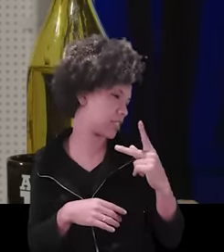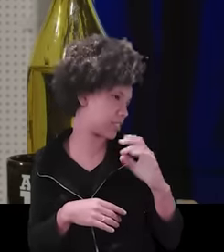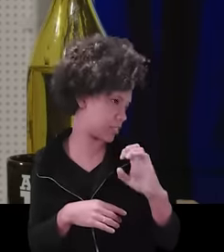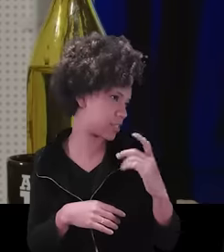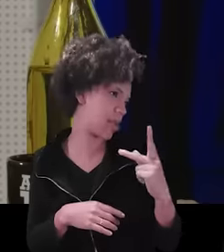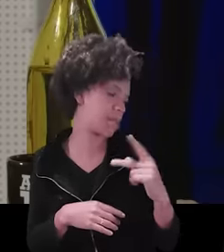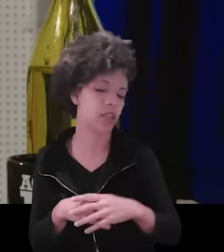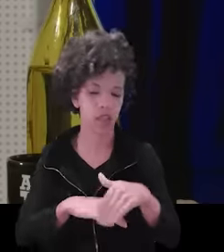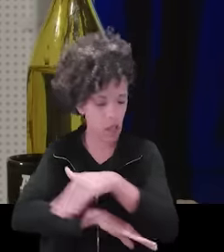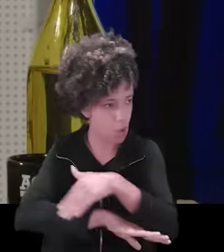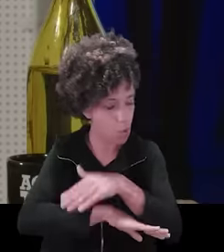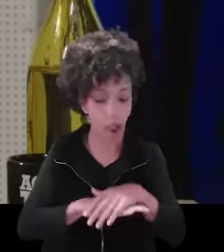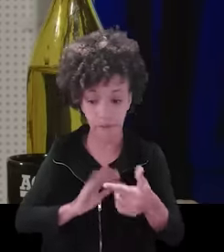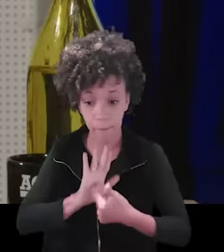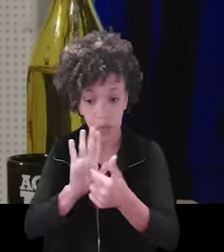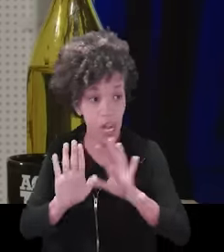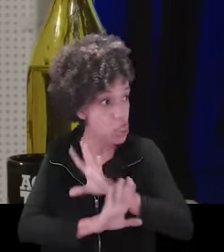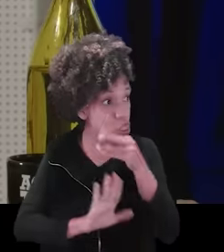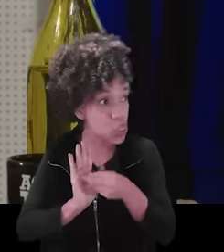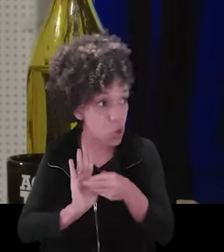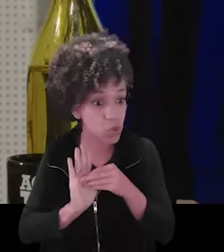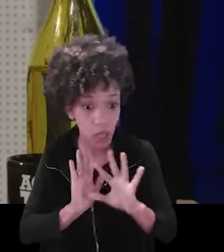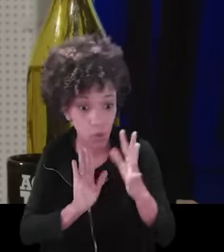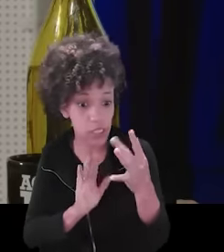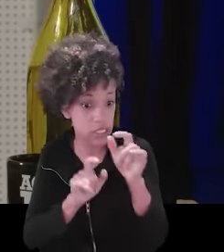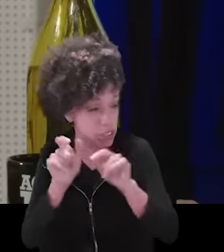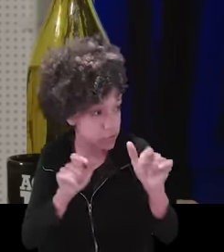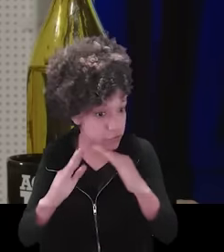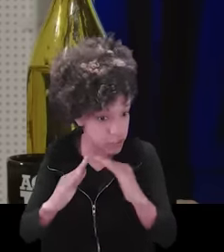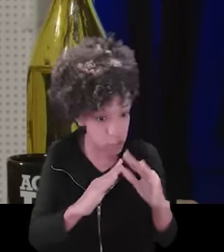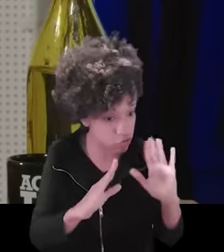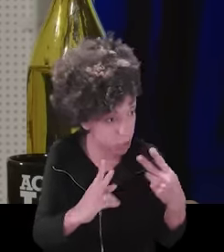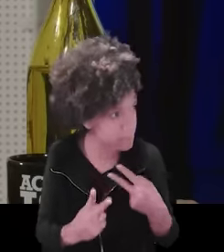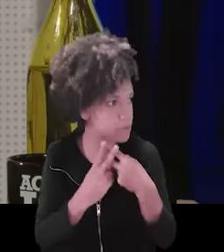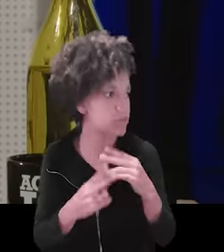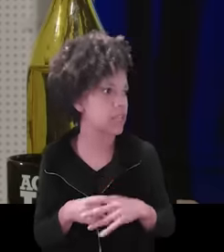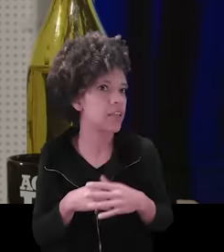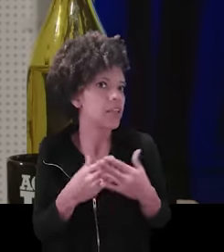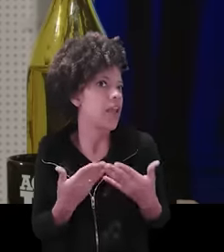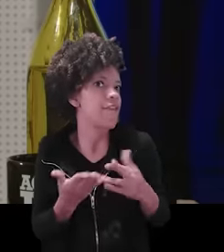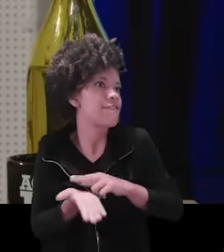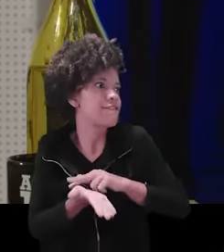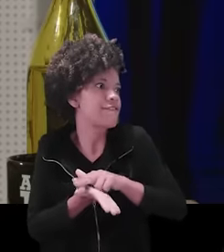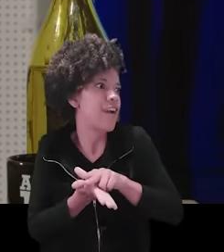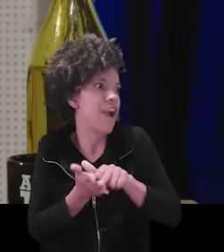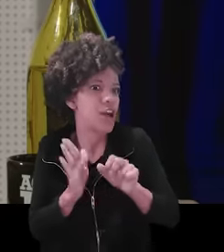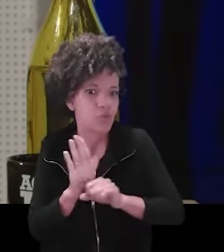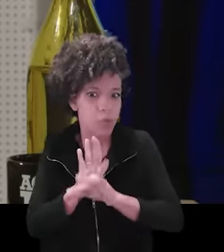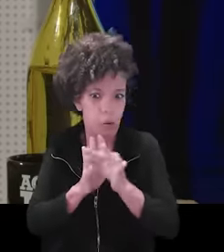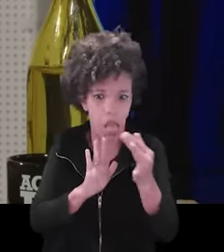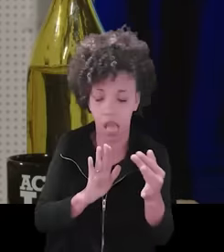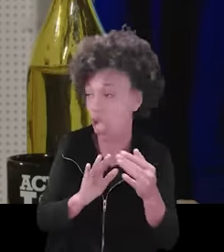ele vai pegar os seus Cold e vai mostrar todo todo mundo que já e foi preso por isso e assim são